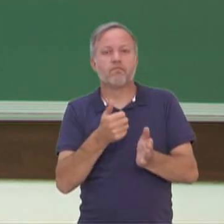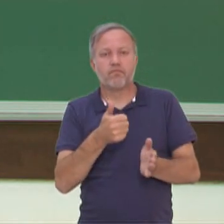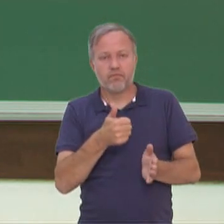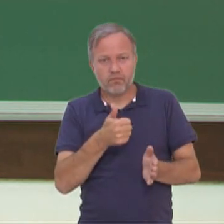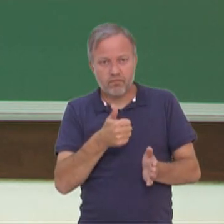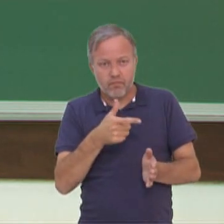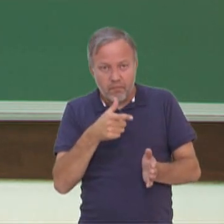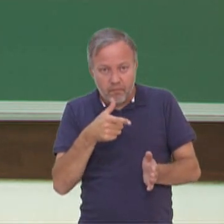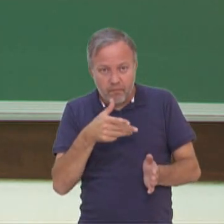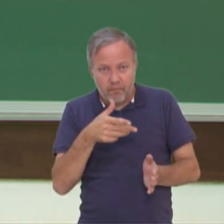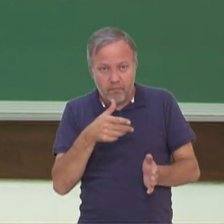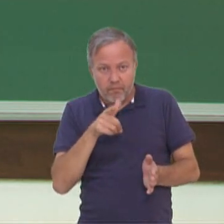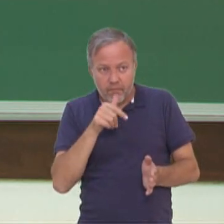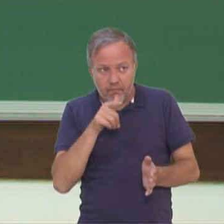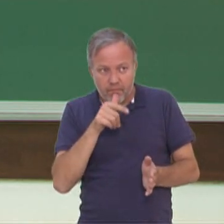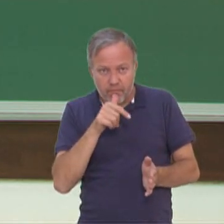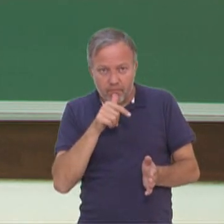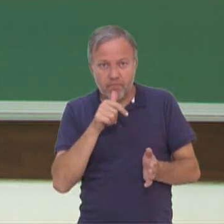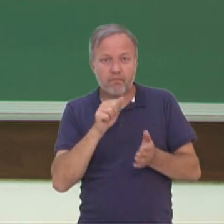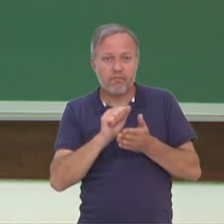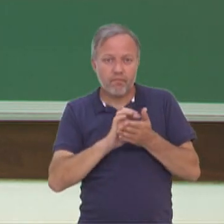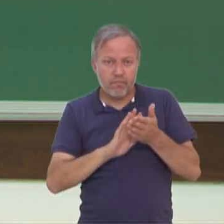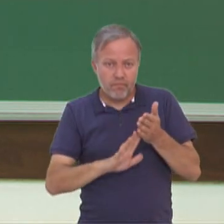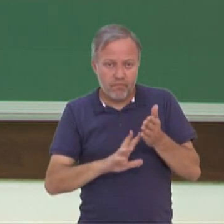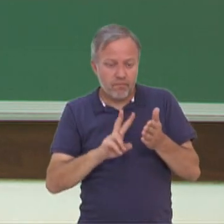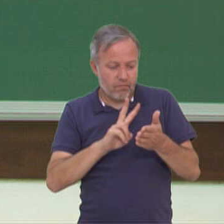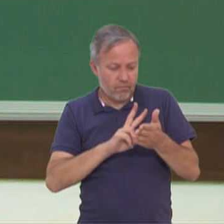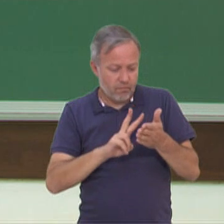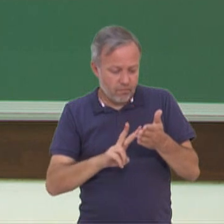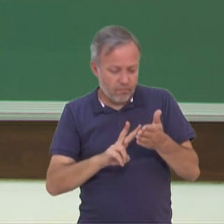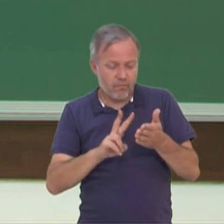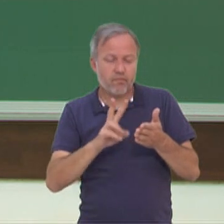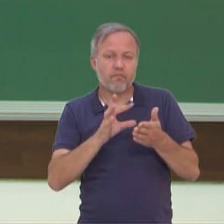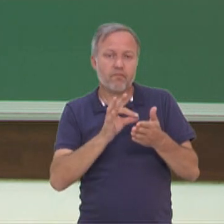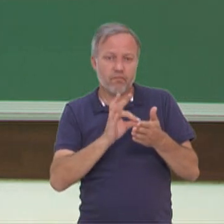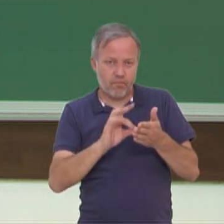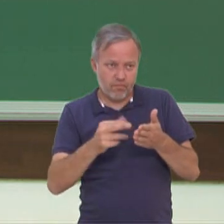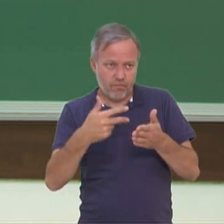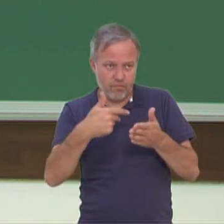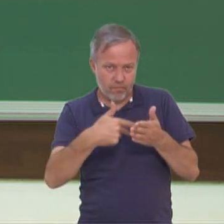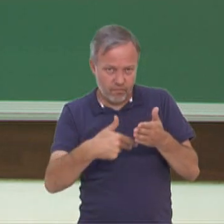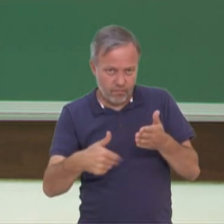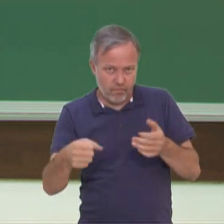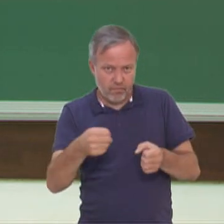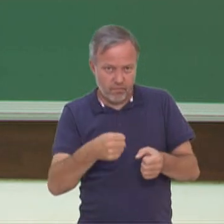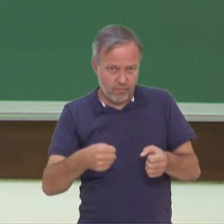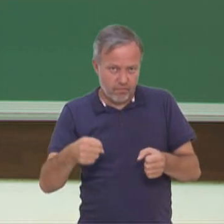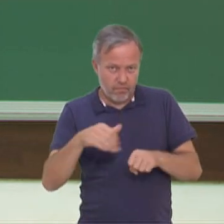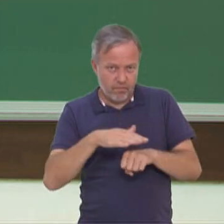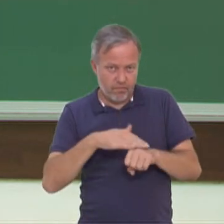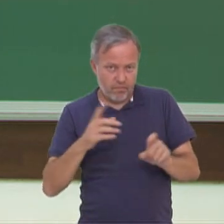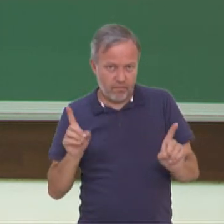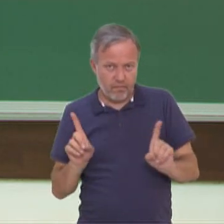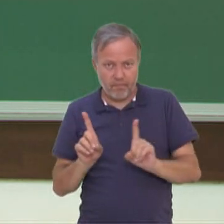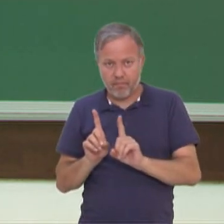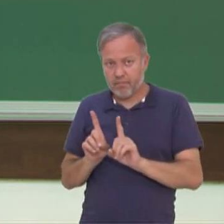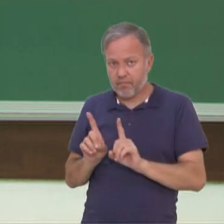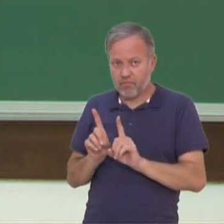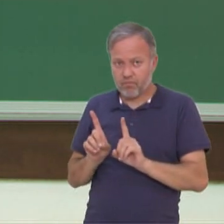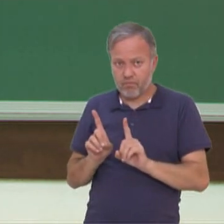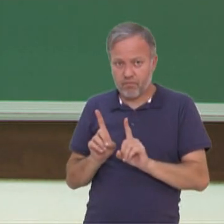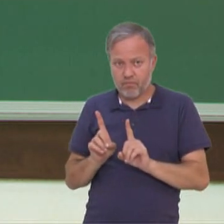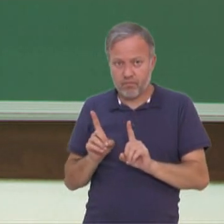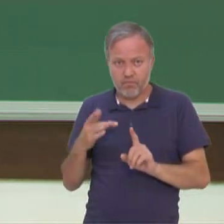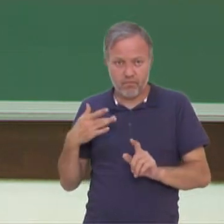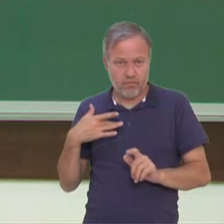se alimentar bem, fazer atividades em casa, ler, escrever, desenhar, cozinhar, converse com quem está ao seu lado, manter uma